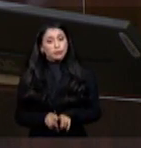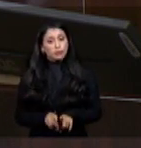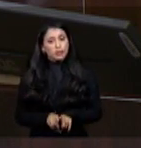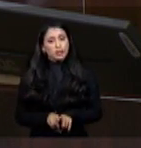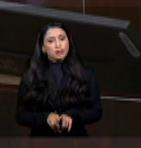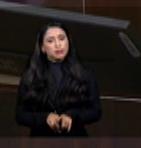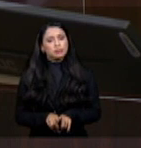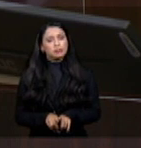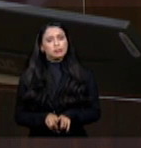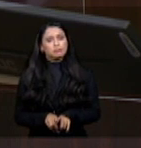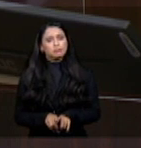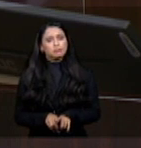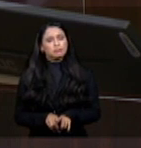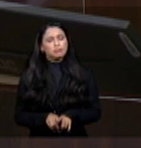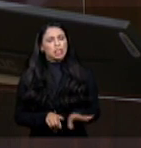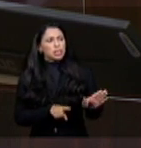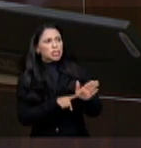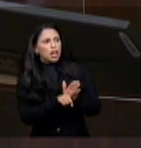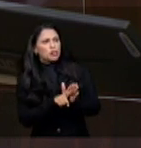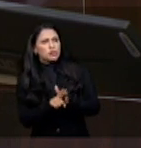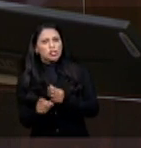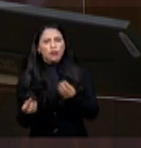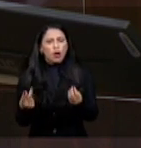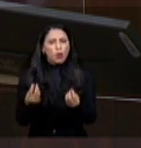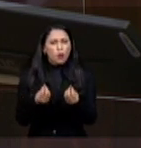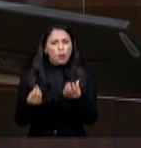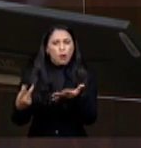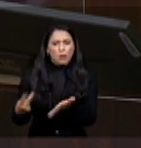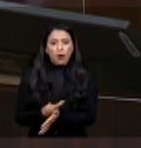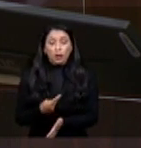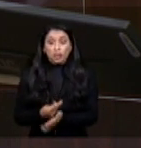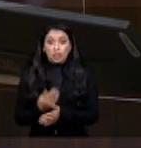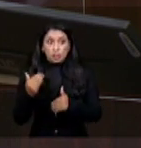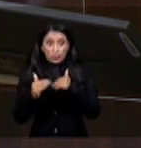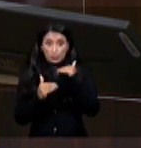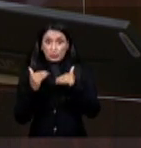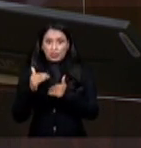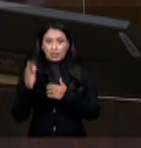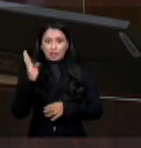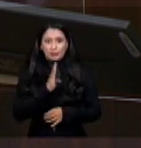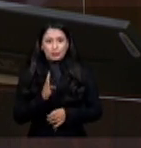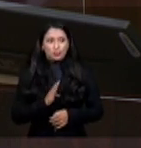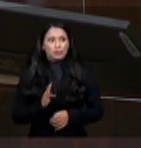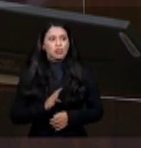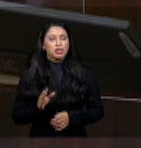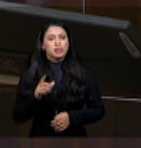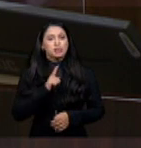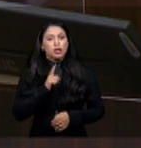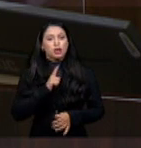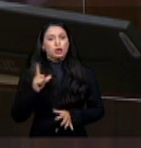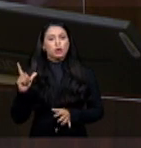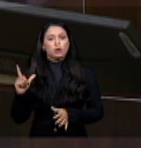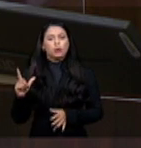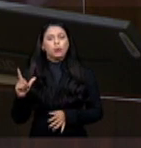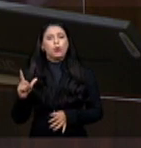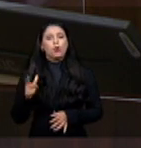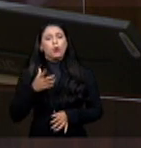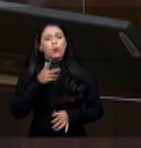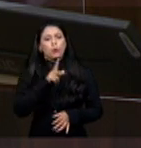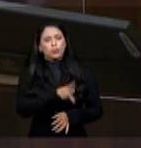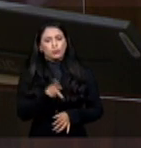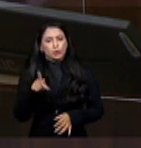lado né como ao investigar Como se desenvolveu esse processo do Brasil é o historiador José Murilo de Carvalho é